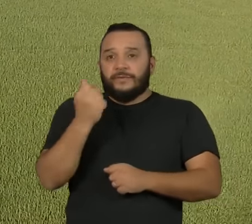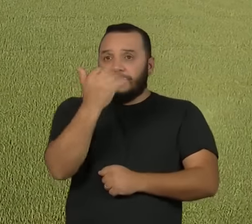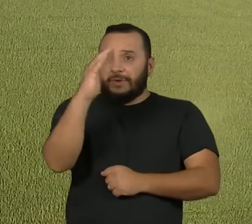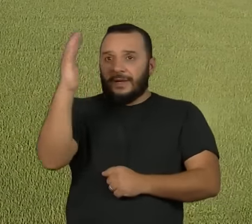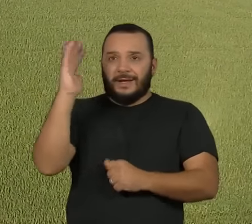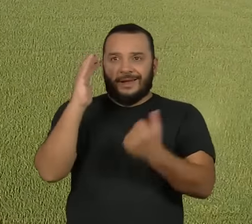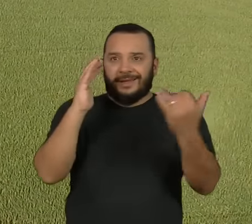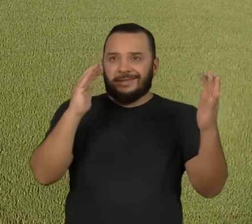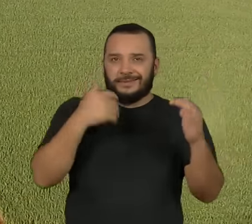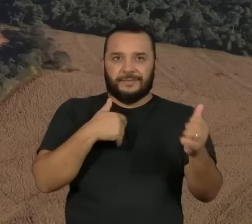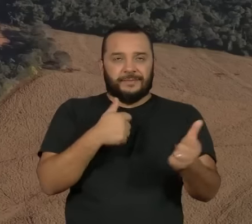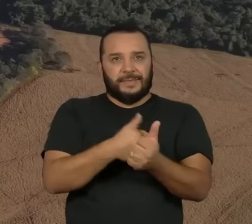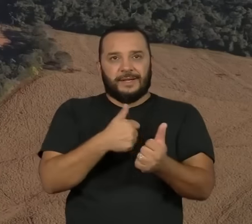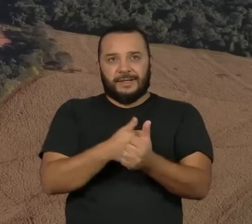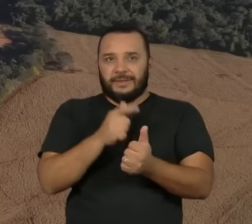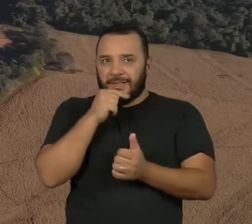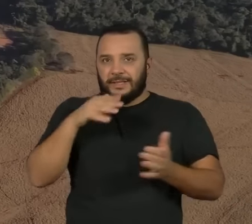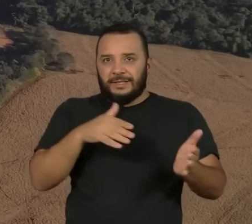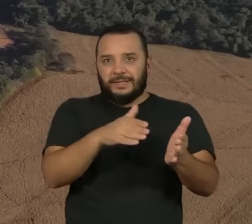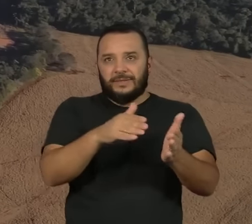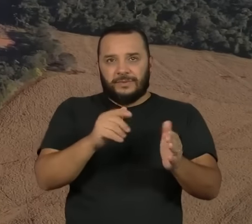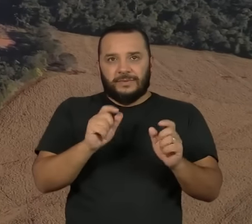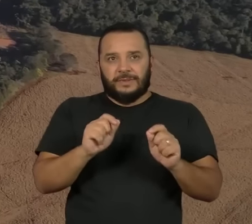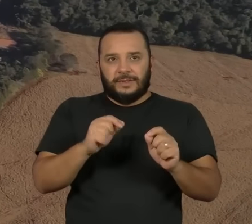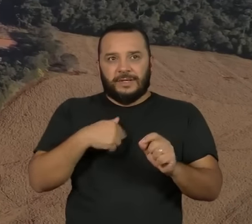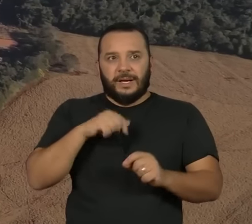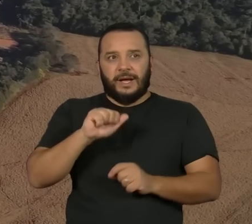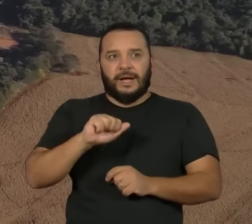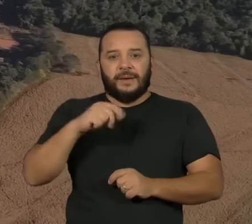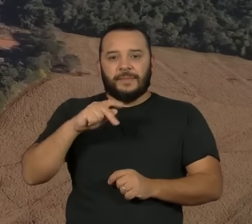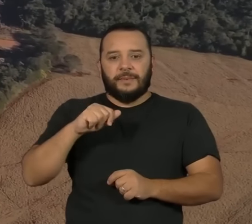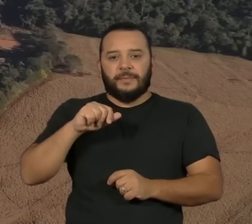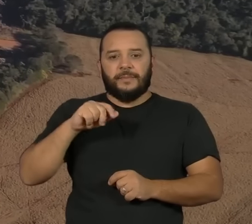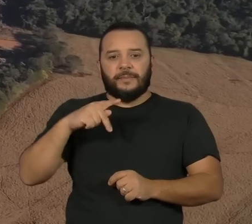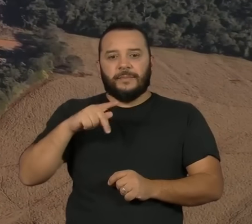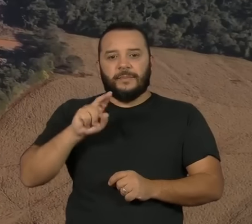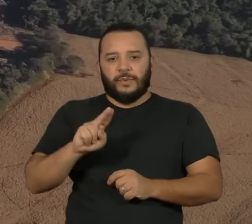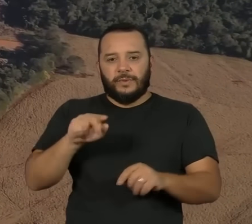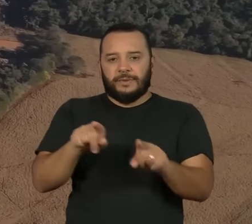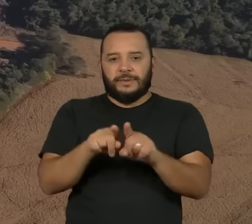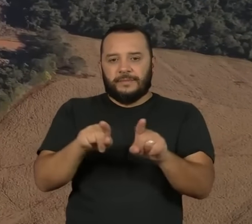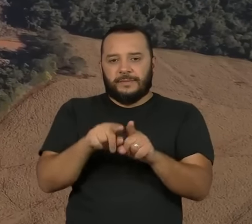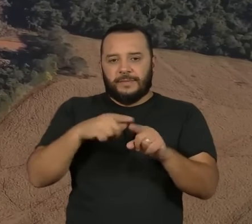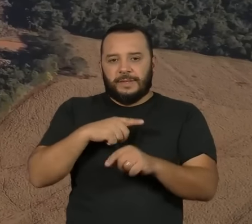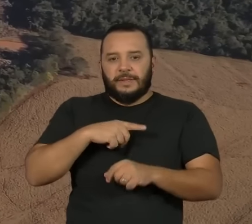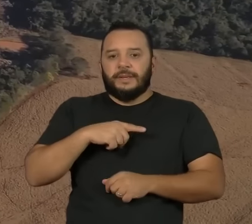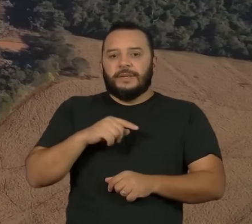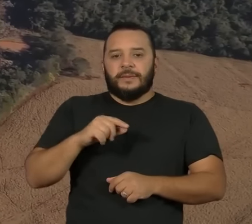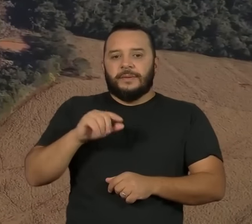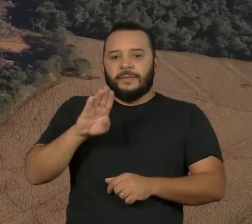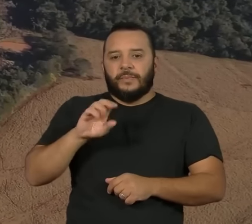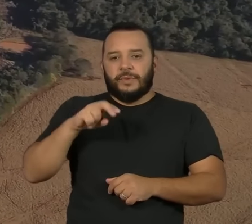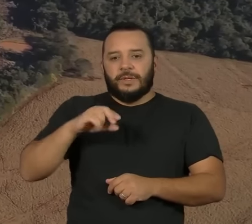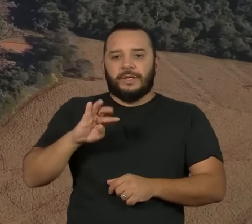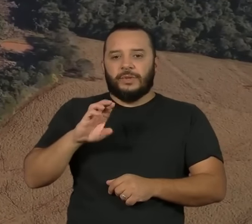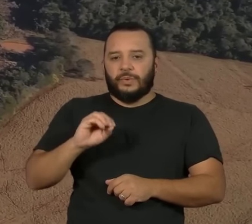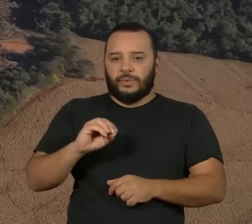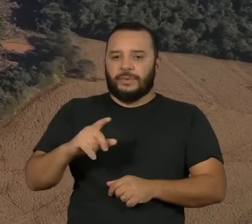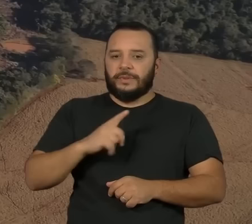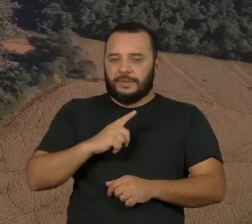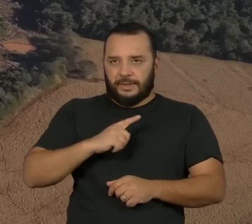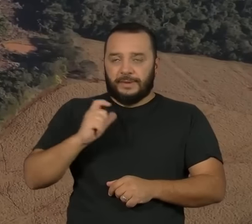nascentes das bacias hidrográficas dos rios Apepú e Bonito, e assim promover a ligação entre o